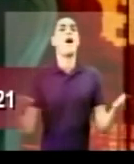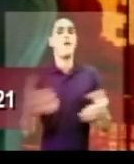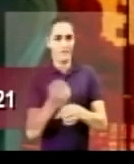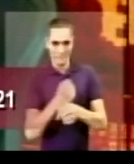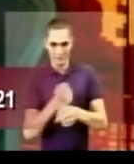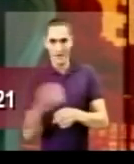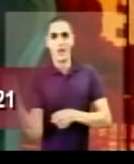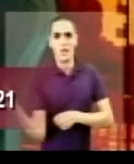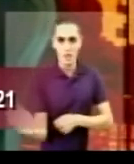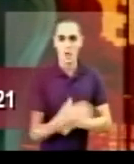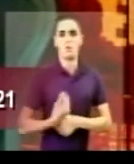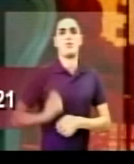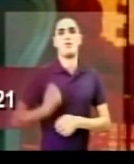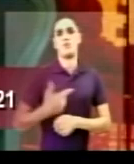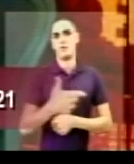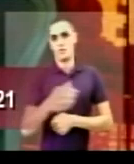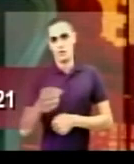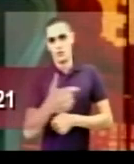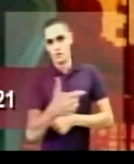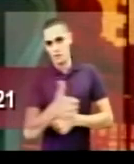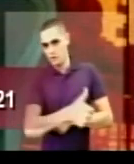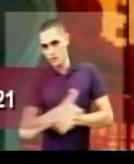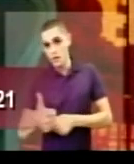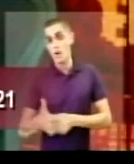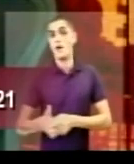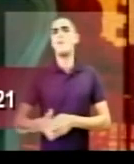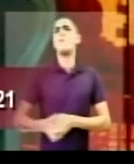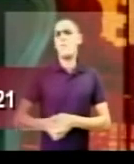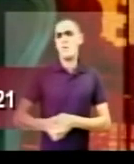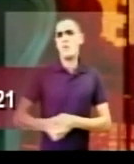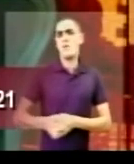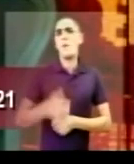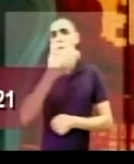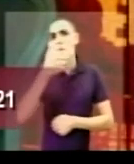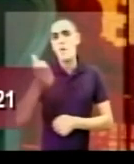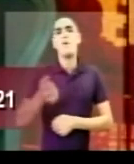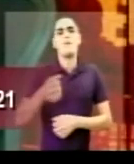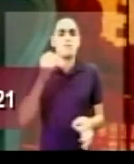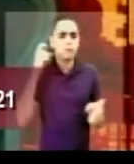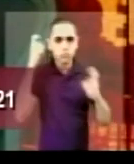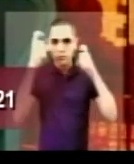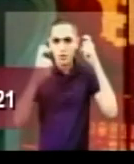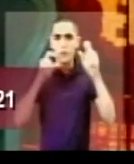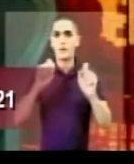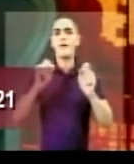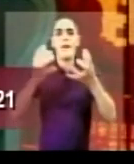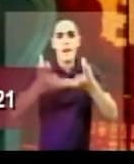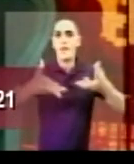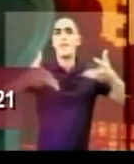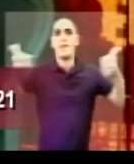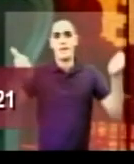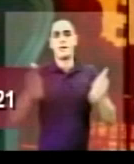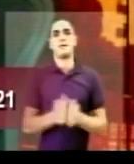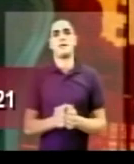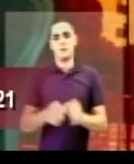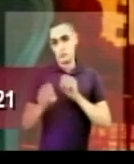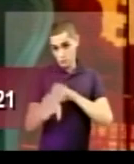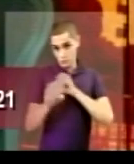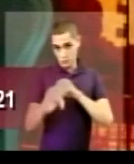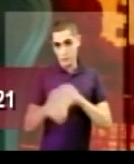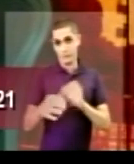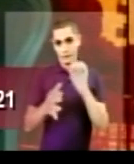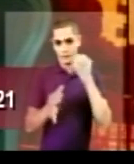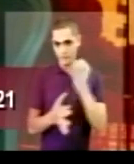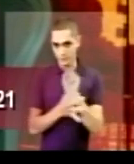2021 preocupado com a qualidade desse ensino para que a gente possa, sim, garantir uma qualidade